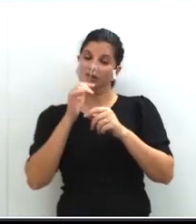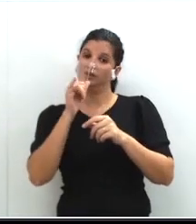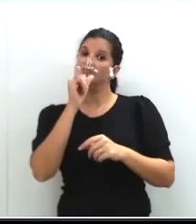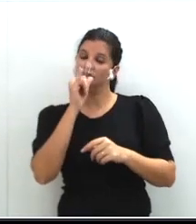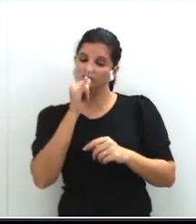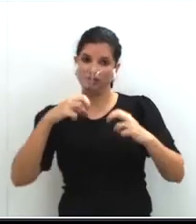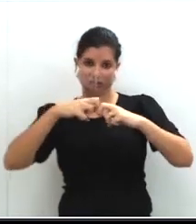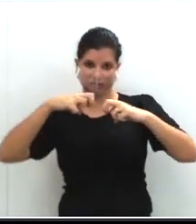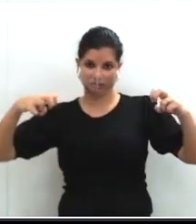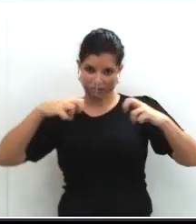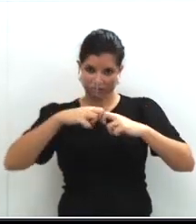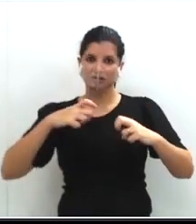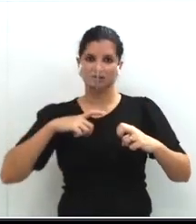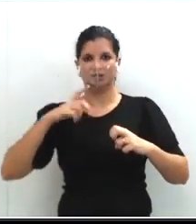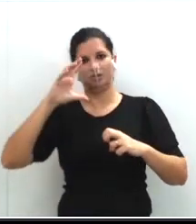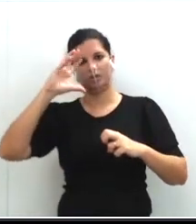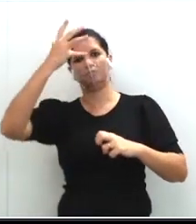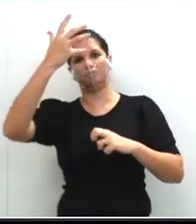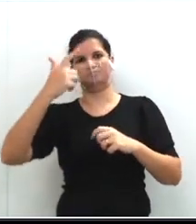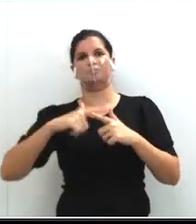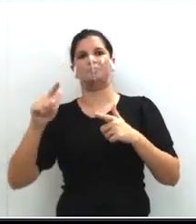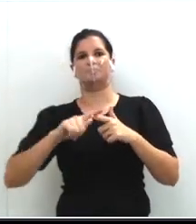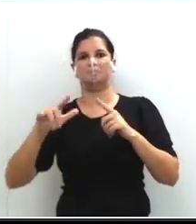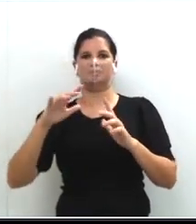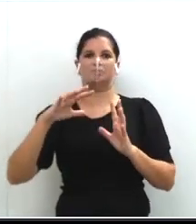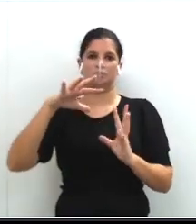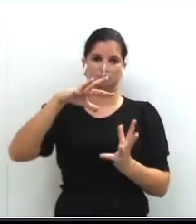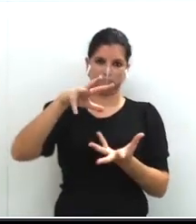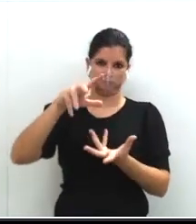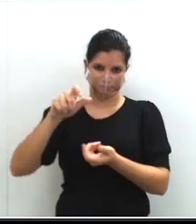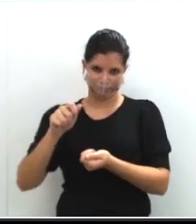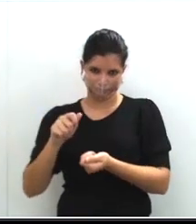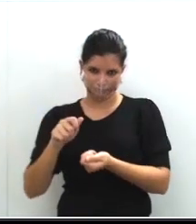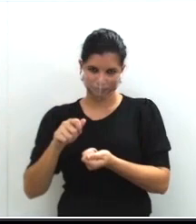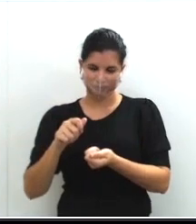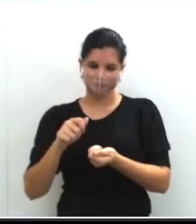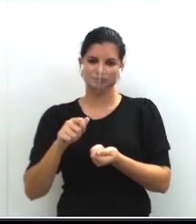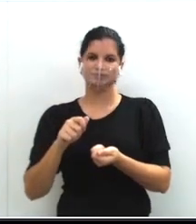meio ambiente. Com vários tipos de energia de geração